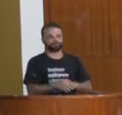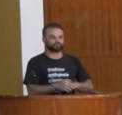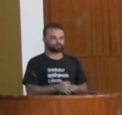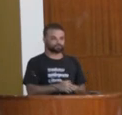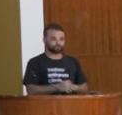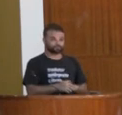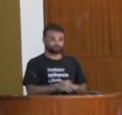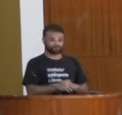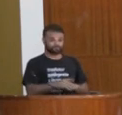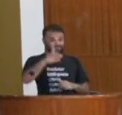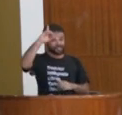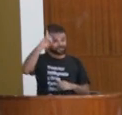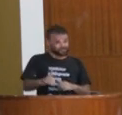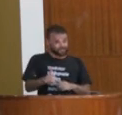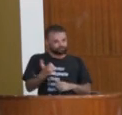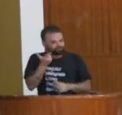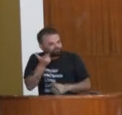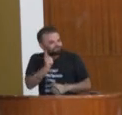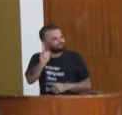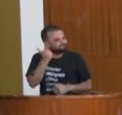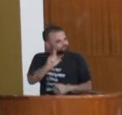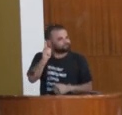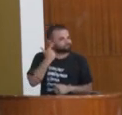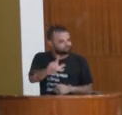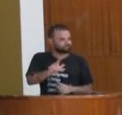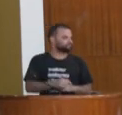Os direitos conquistados